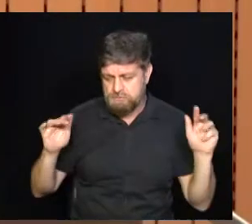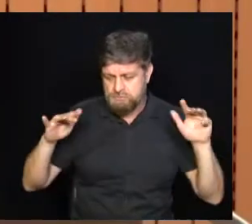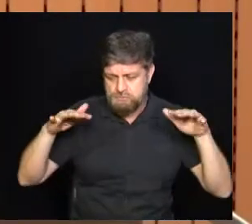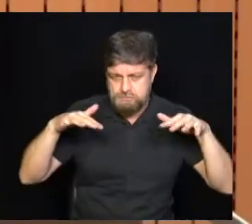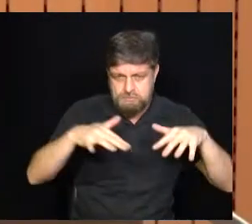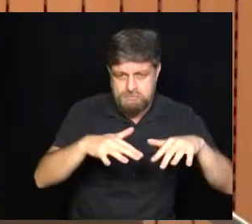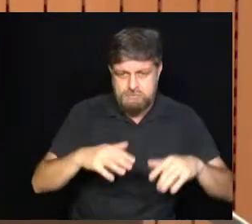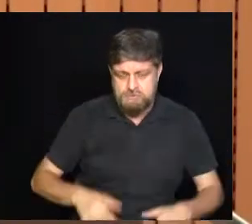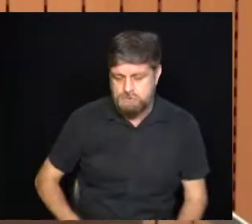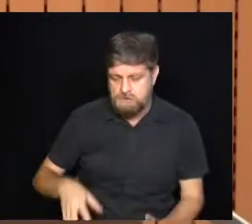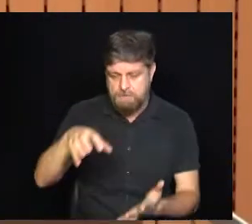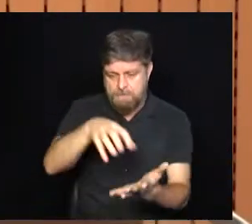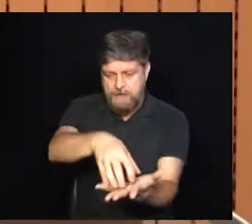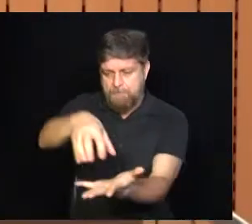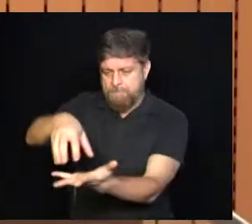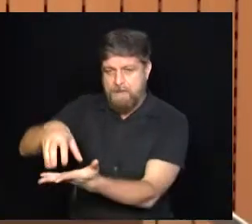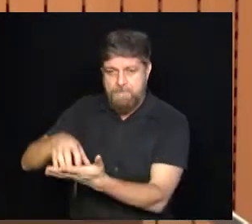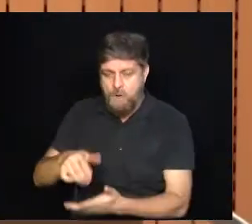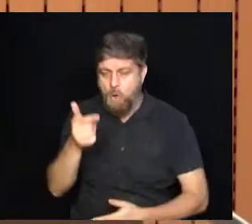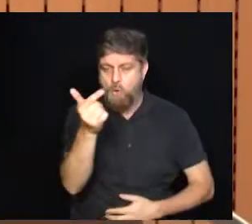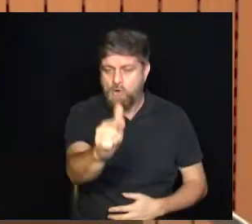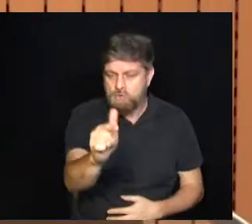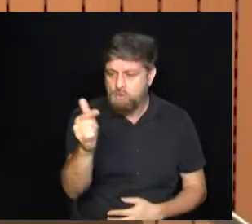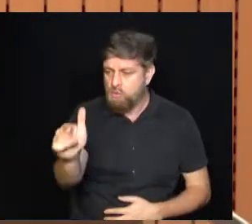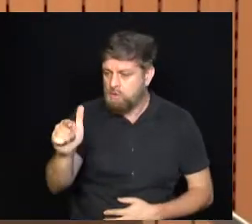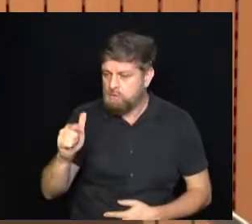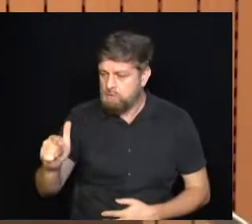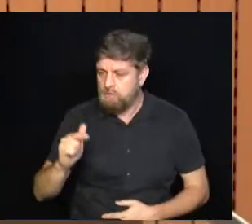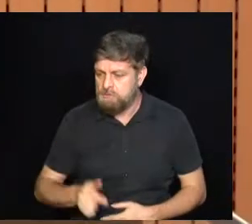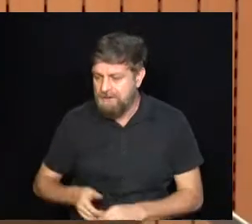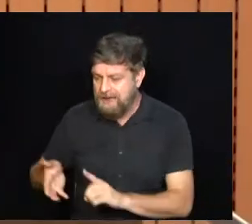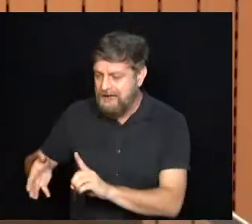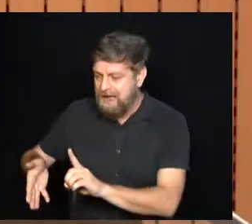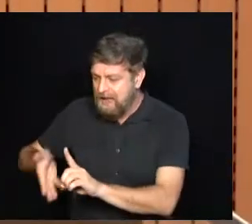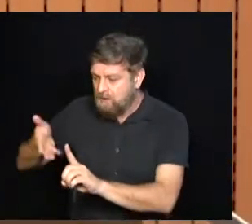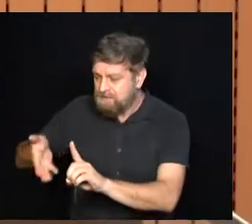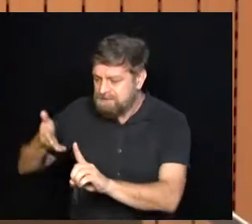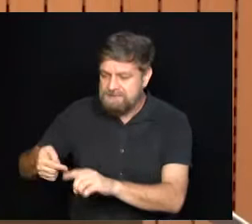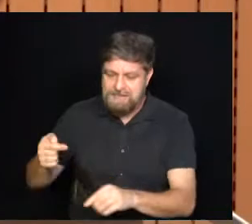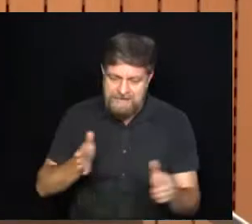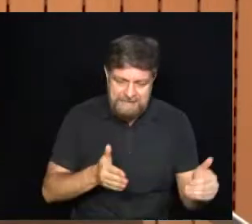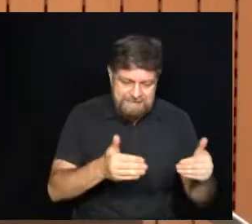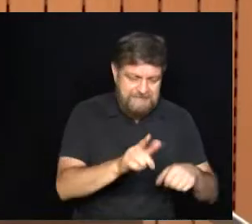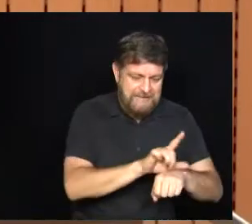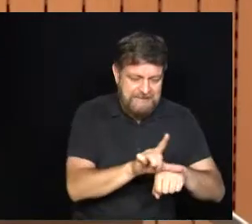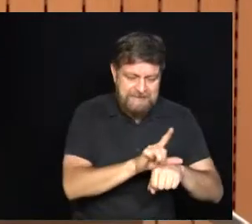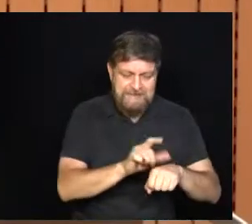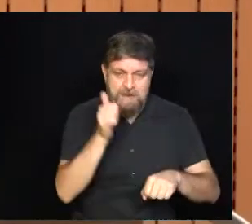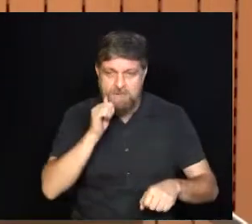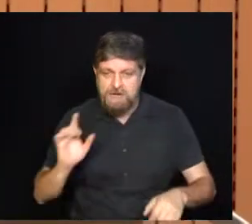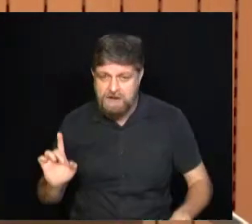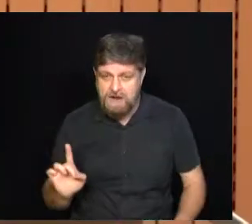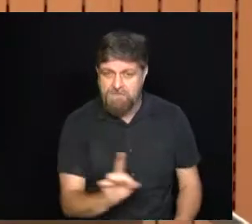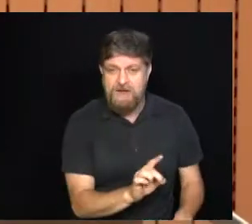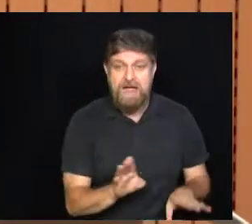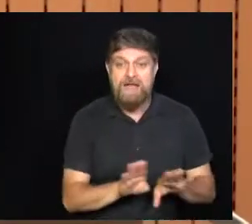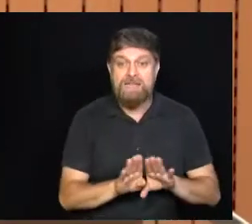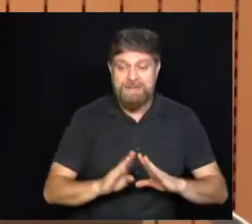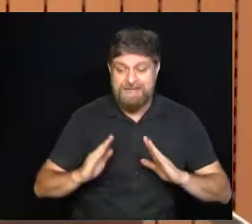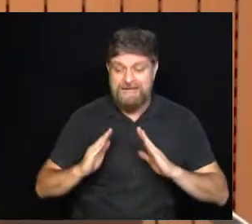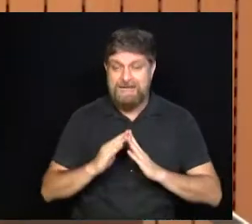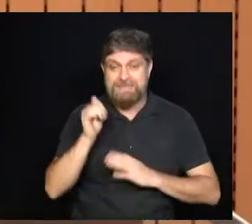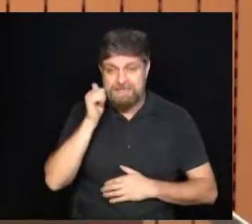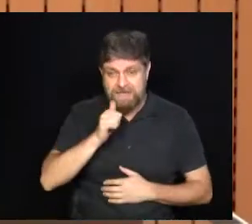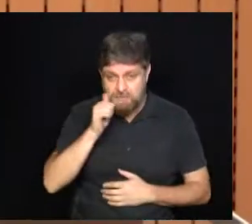diferentes outros equipamentos que encaminham as mulheres lá para a Sala Lilás. Fazemos a inclusão também na Casa da Mulher, não tem